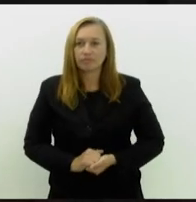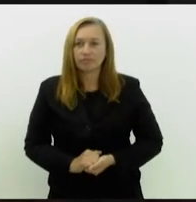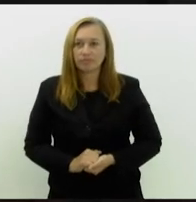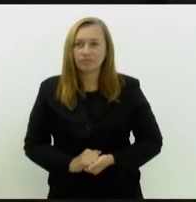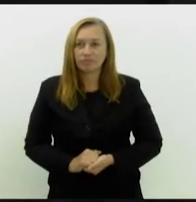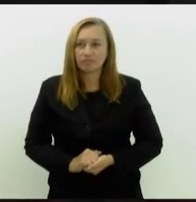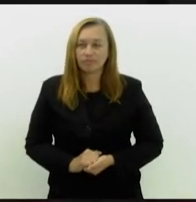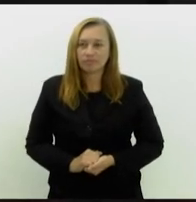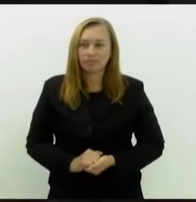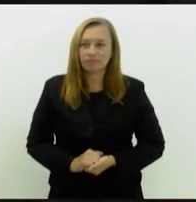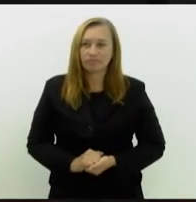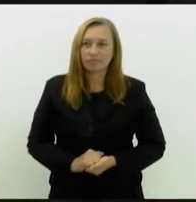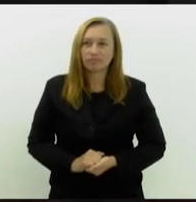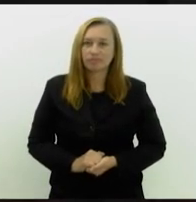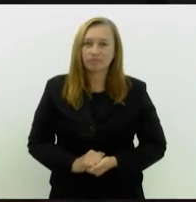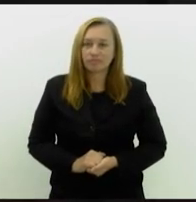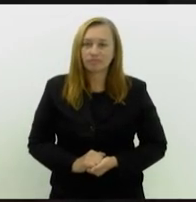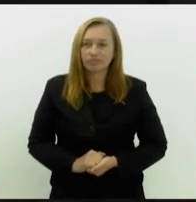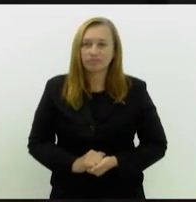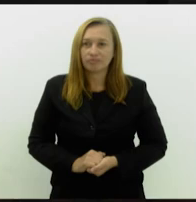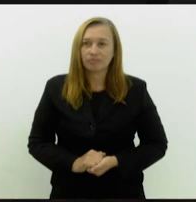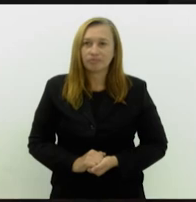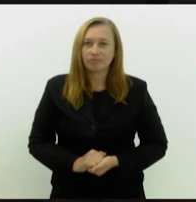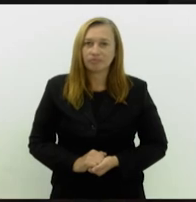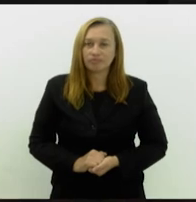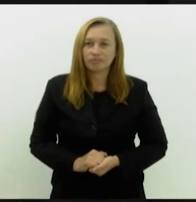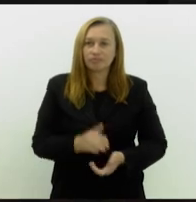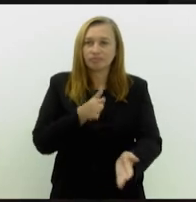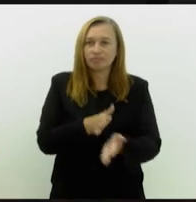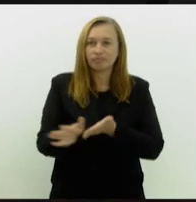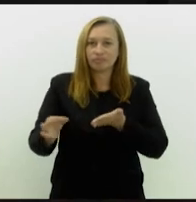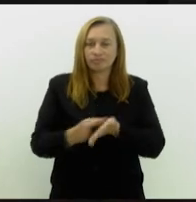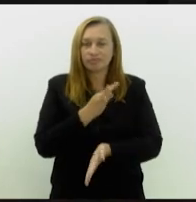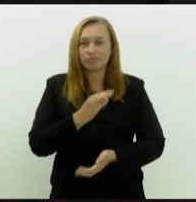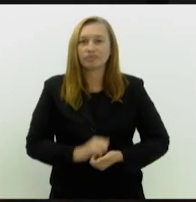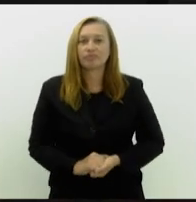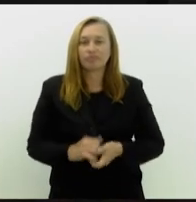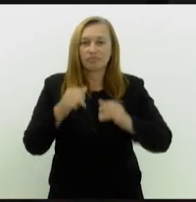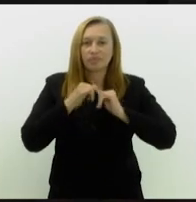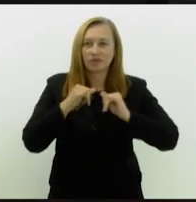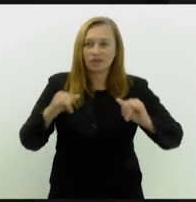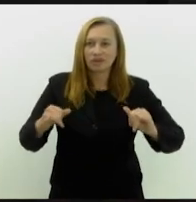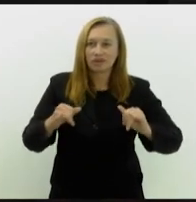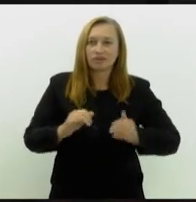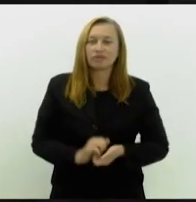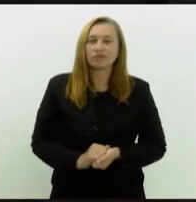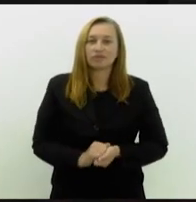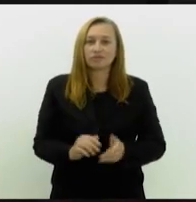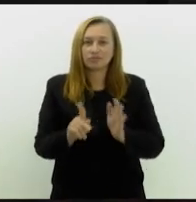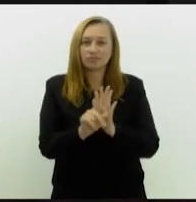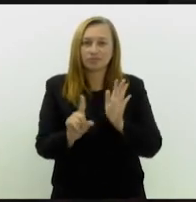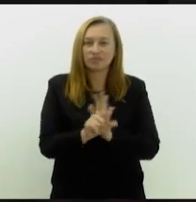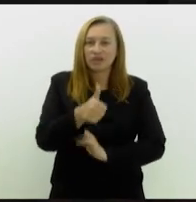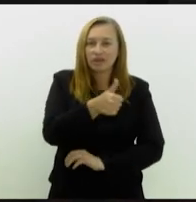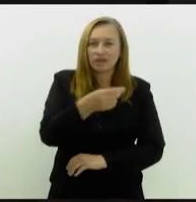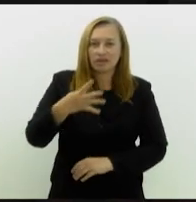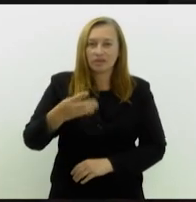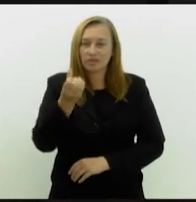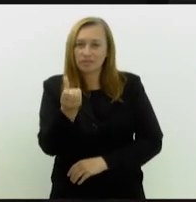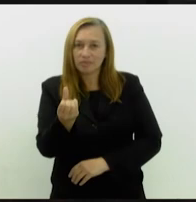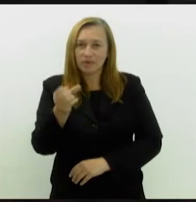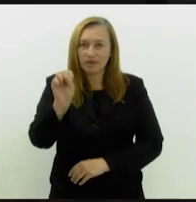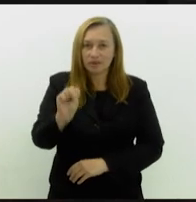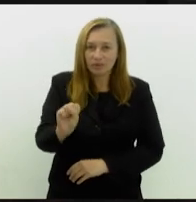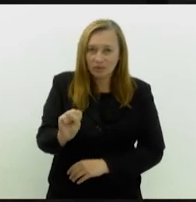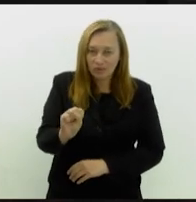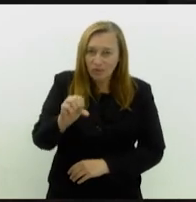Como estão aprovado vai autógrafo anuncio projeto de lei número 1469 a de